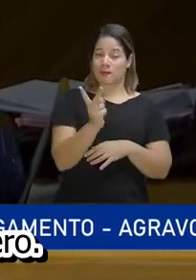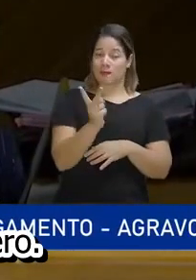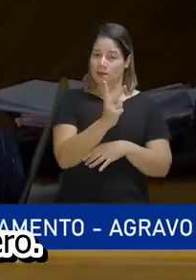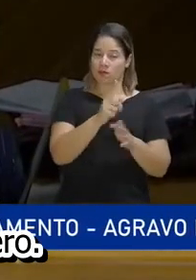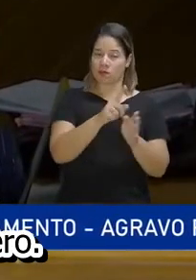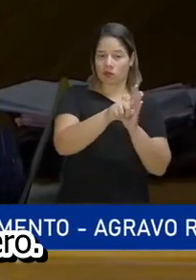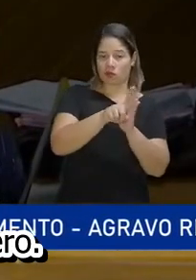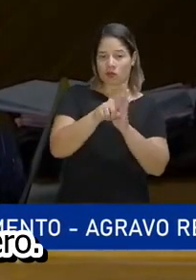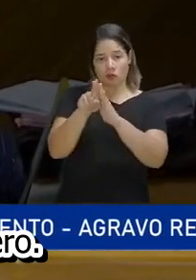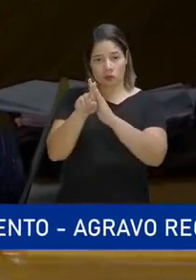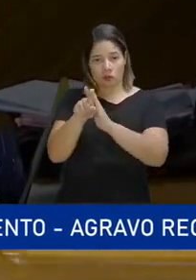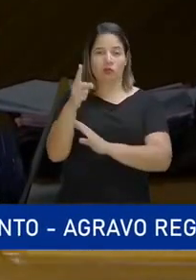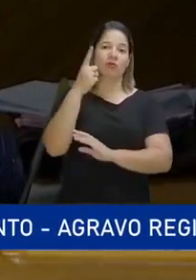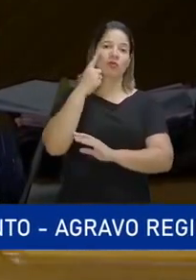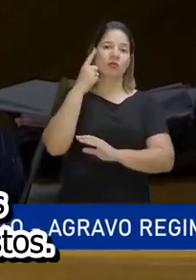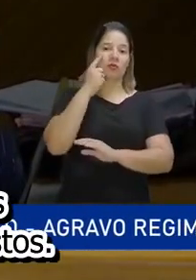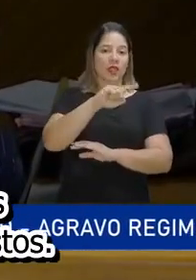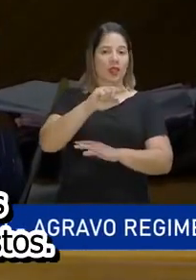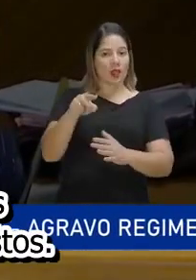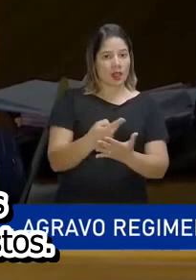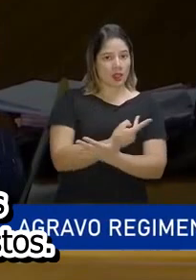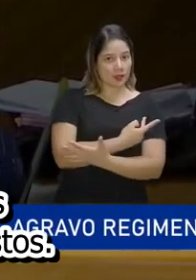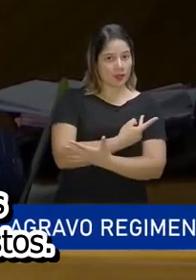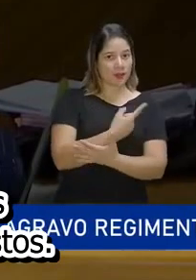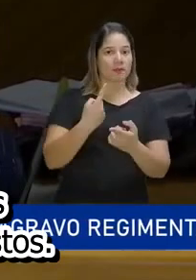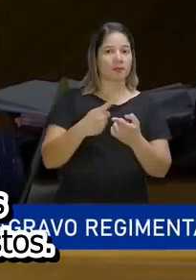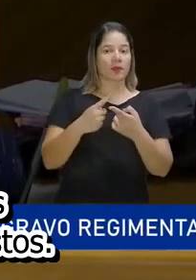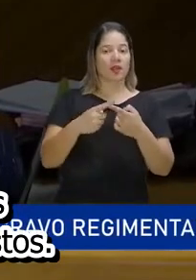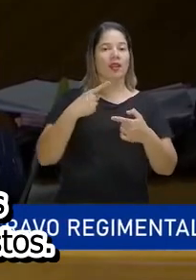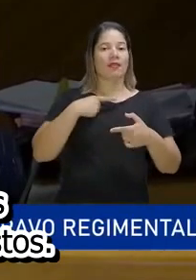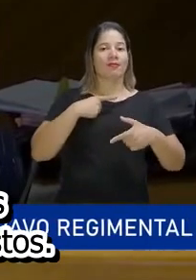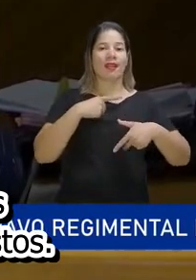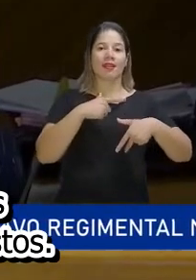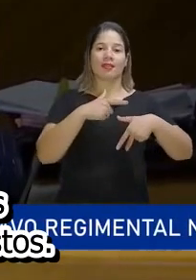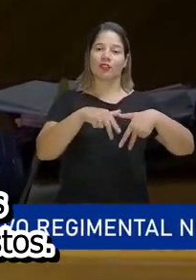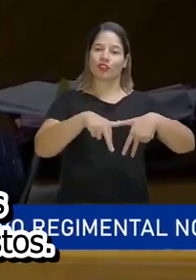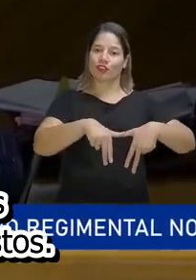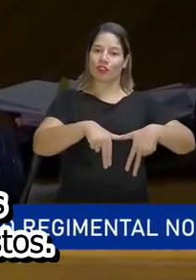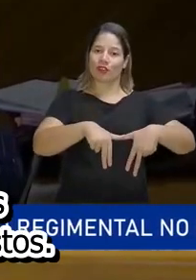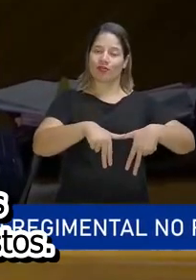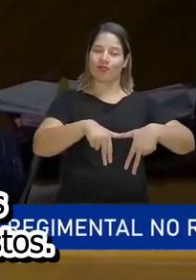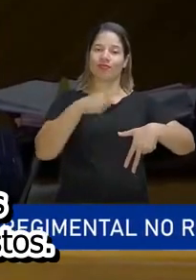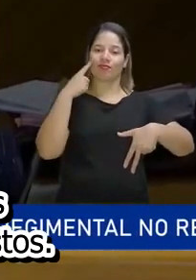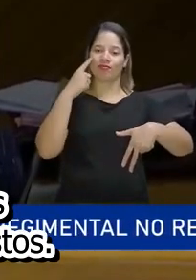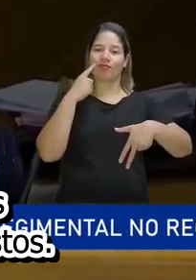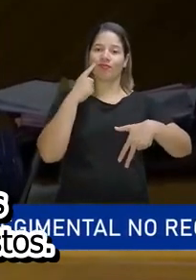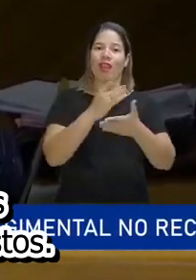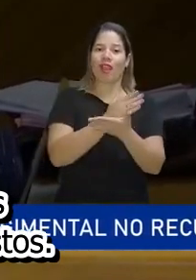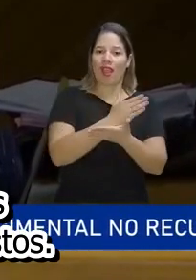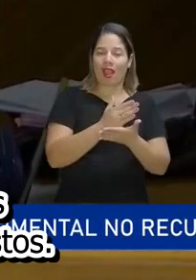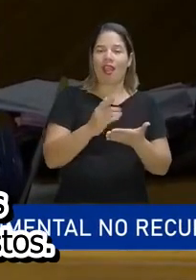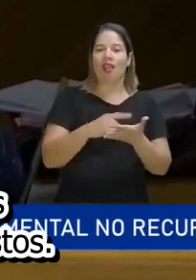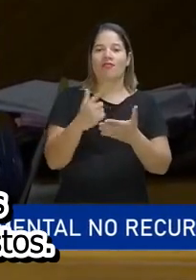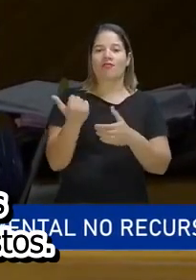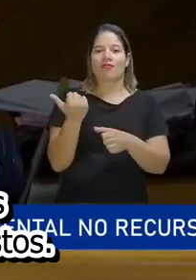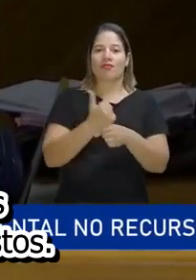fraude na cota de gênero. Com a decisão do recurso por este tribunal, os citados agravantes passaram a ter interesses